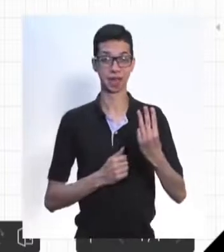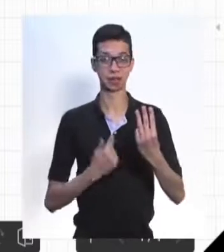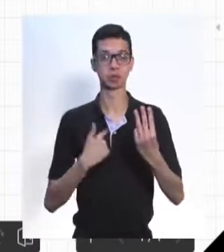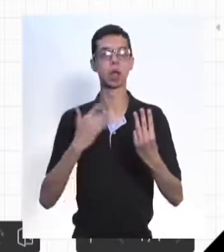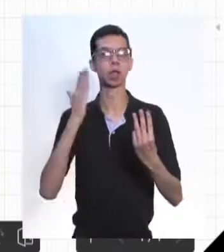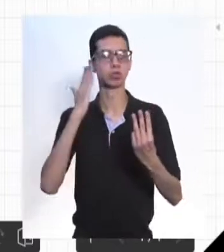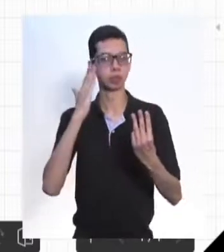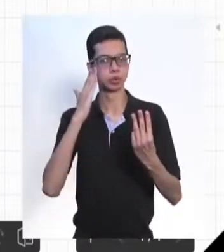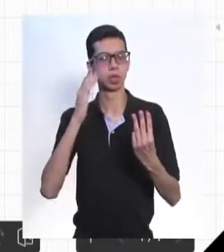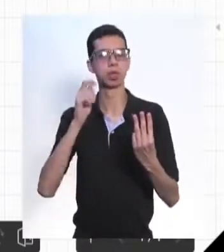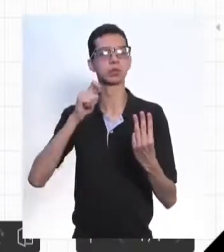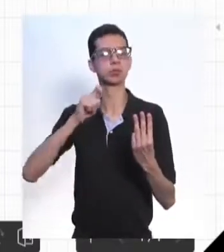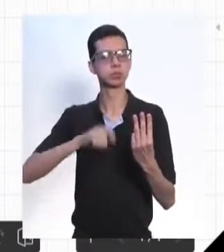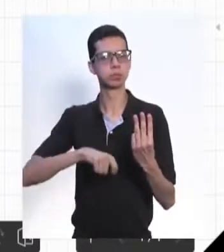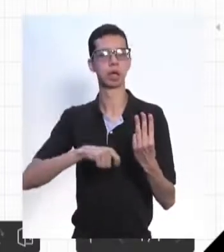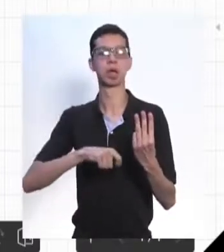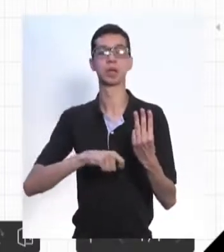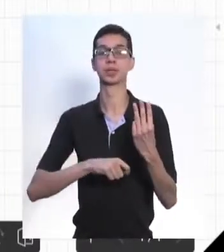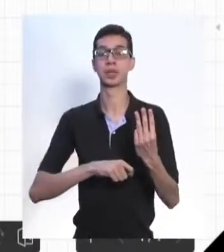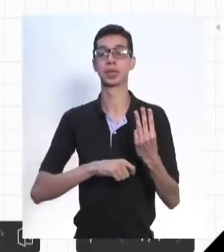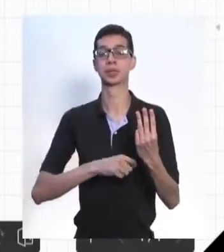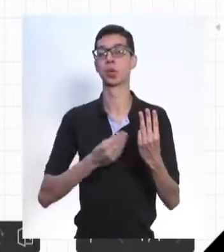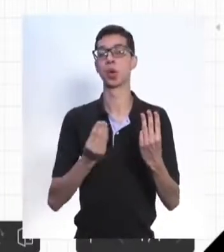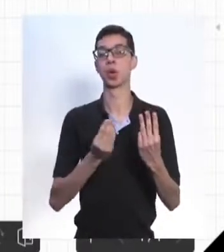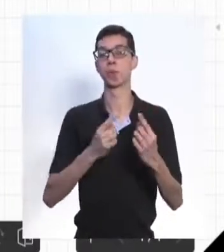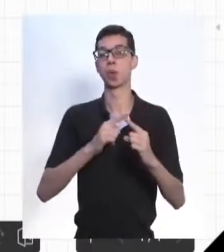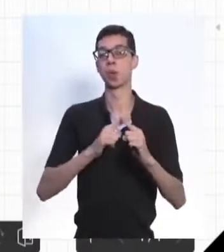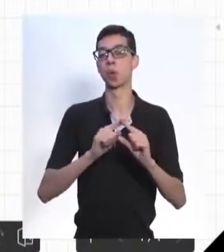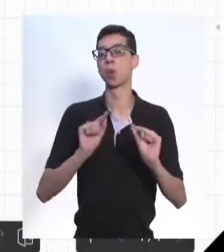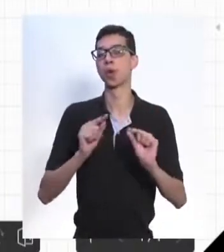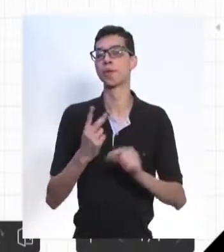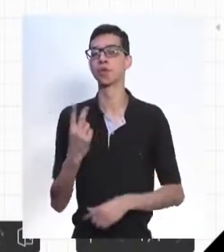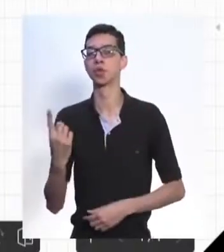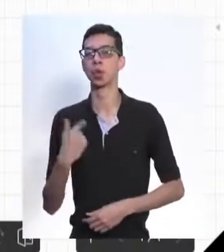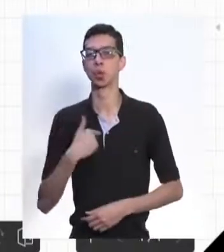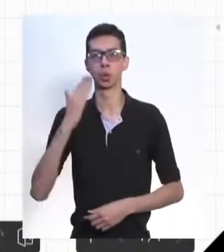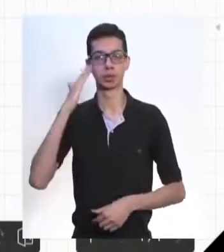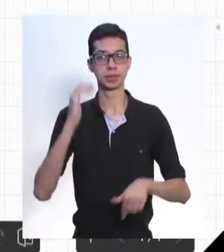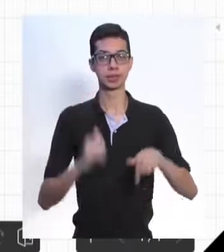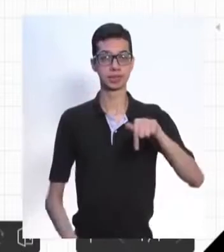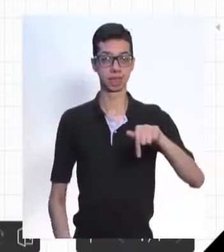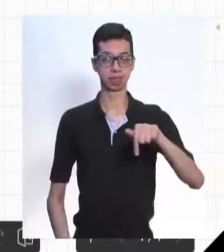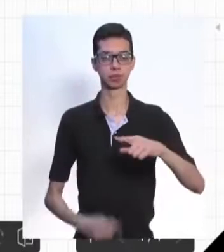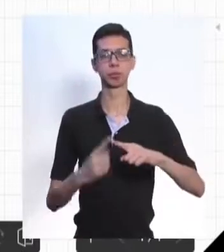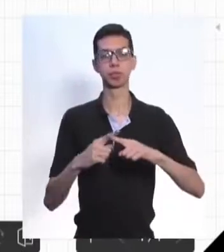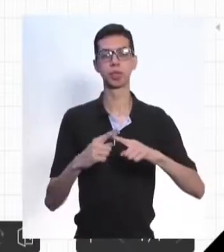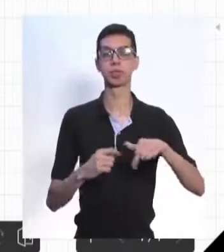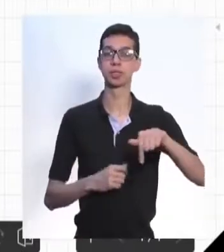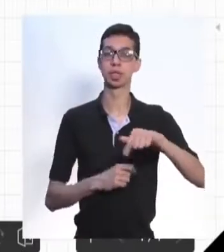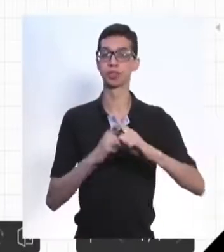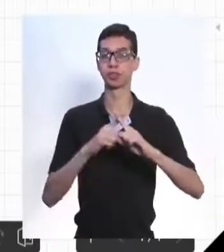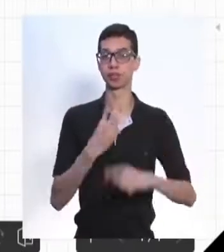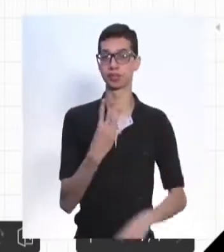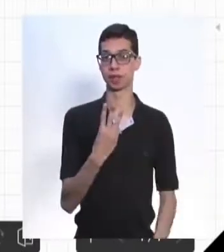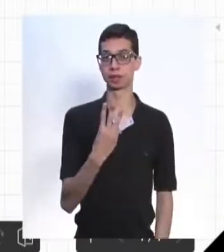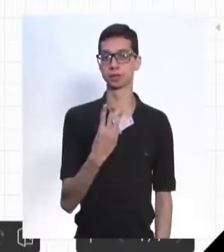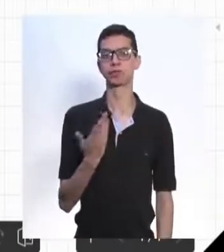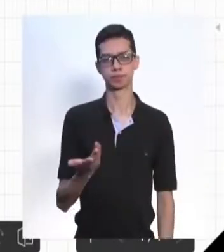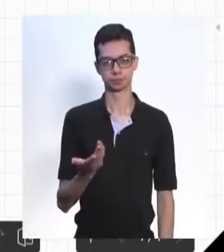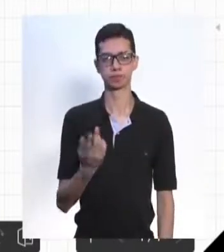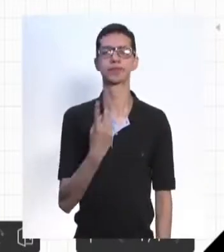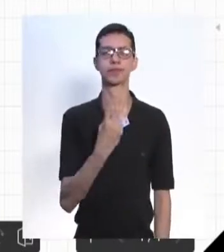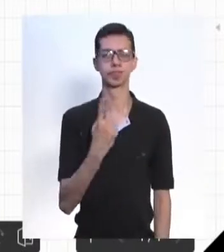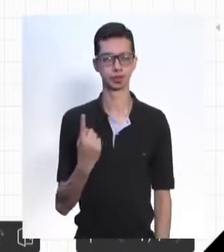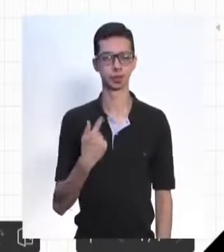multiplicar 3 para dar 21, eu sei que é multiplicar por 7, né, Ale? 7 vezes 3 dá 21. O que eu faço